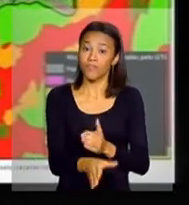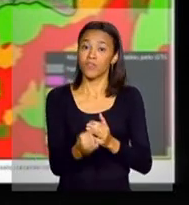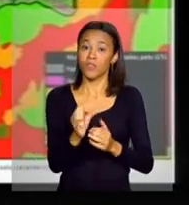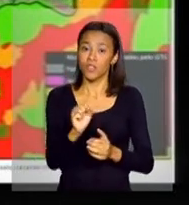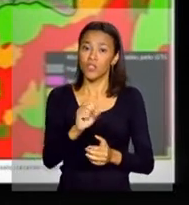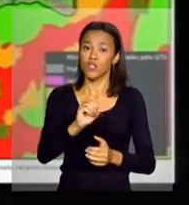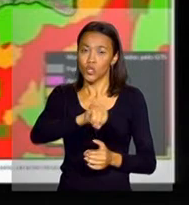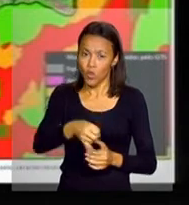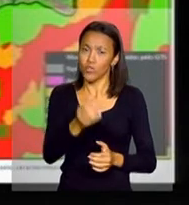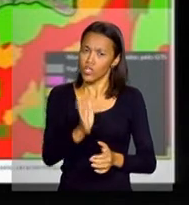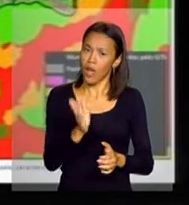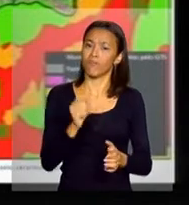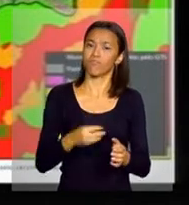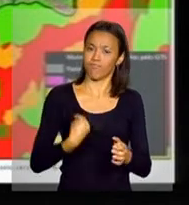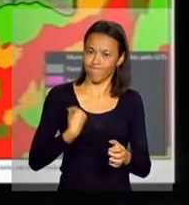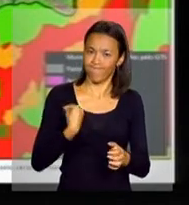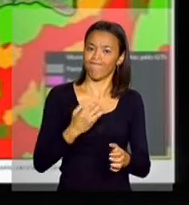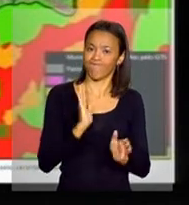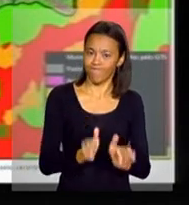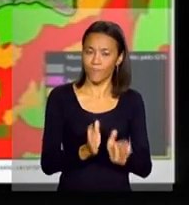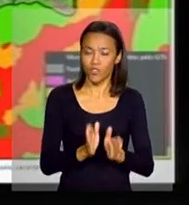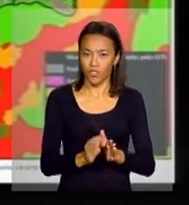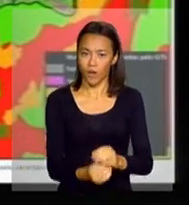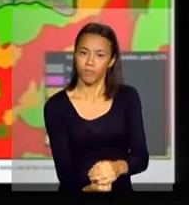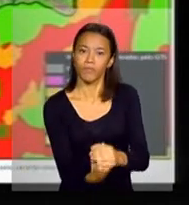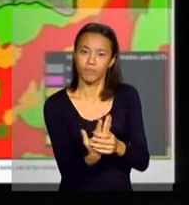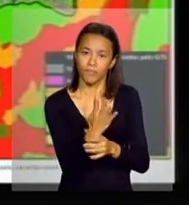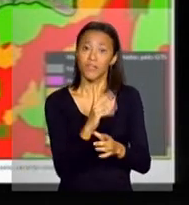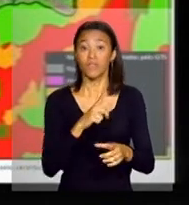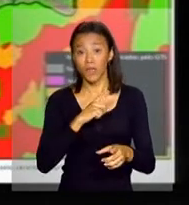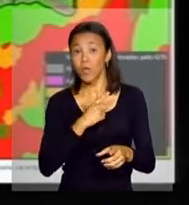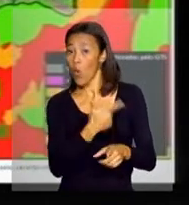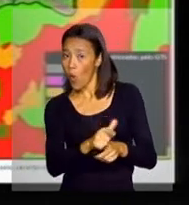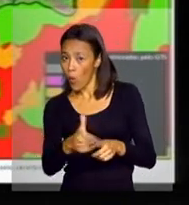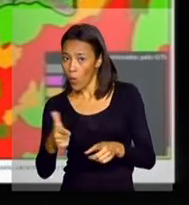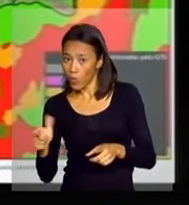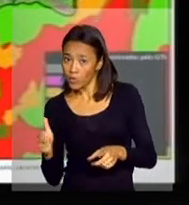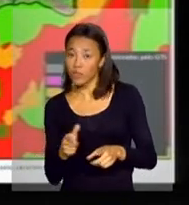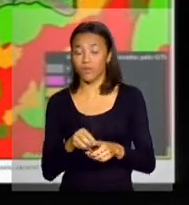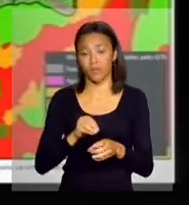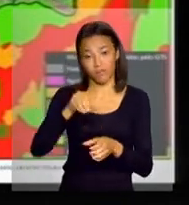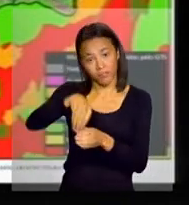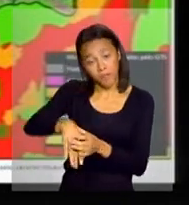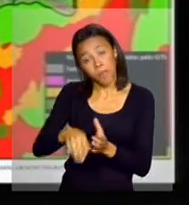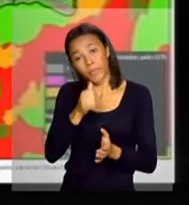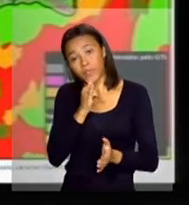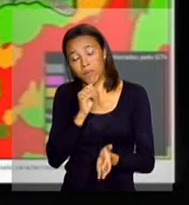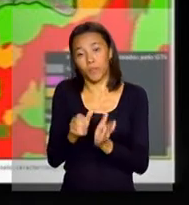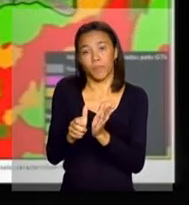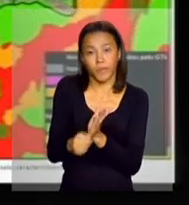áreas, quer dizer, fundamentalmente soja, mas também outras formas de agricultura, como milho